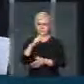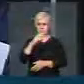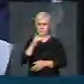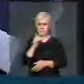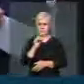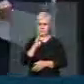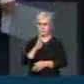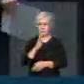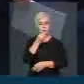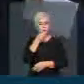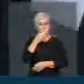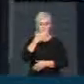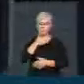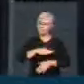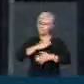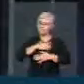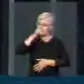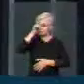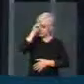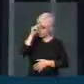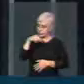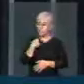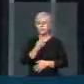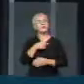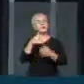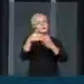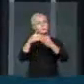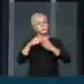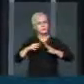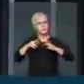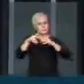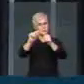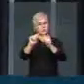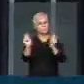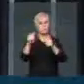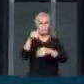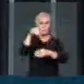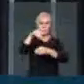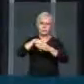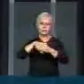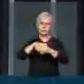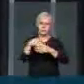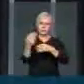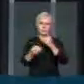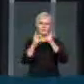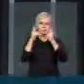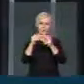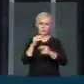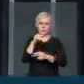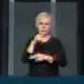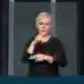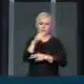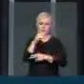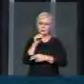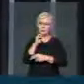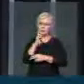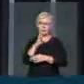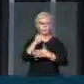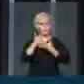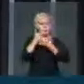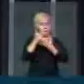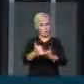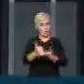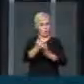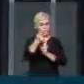com muita tranquilidade, nós pedimos a todos que votem como vai votar o PCdoB a favor